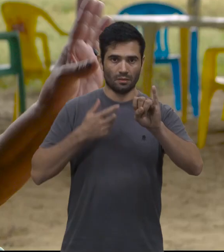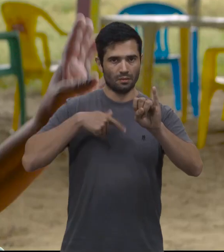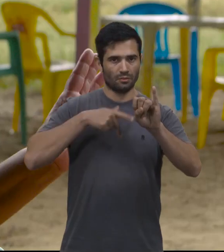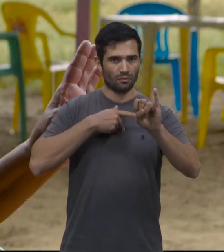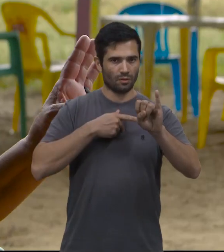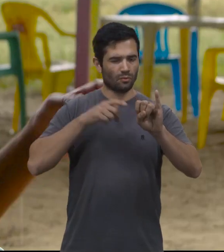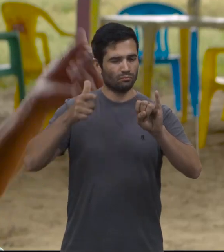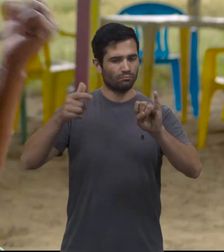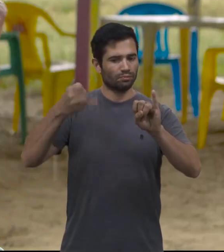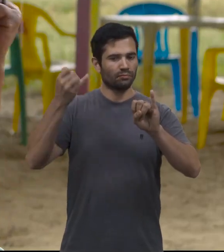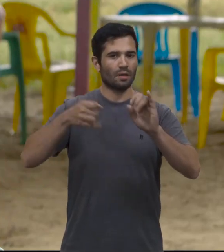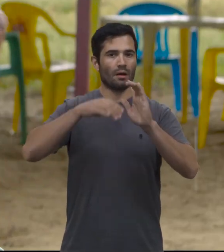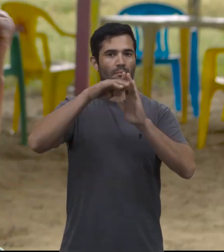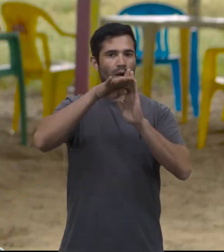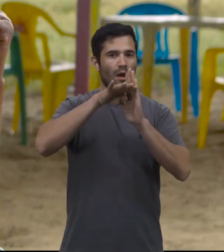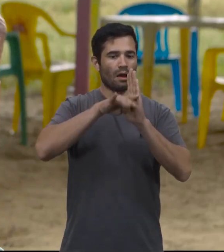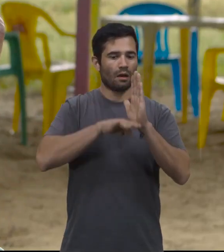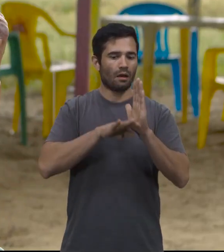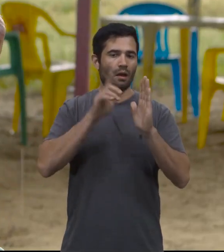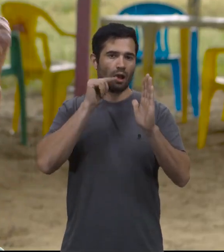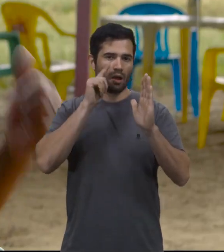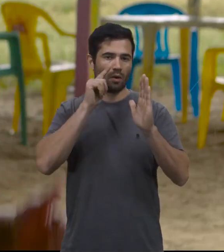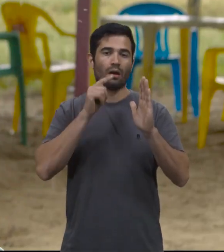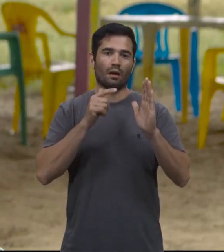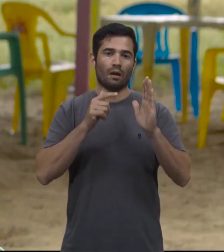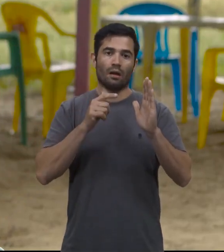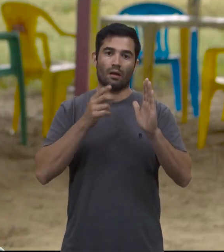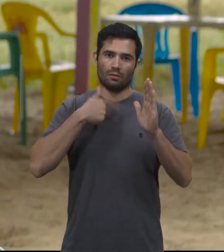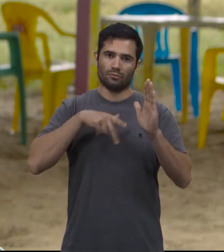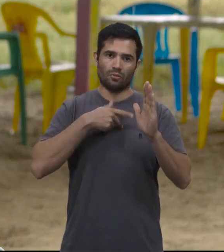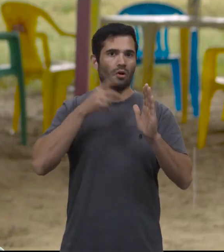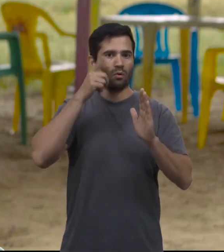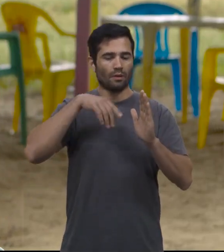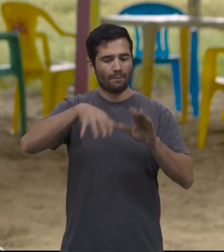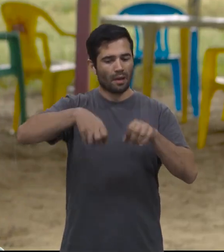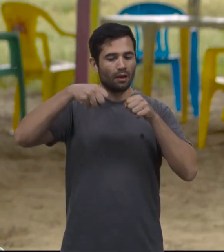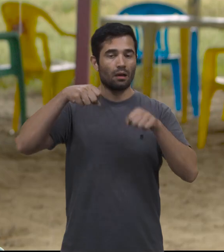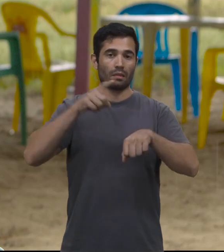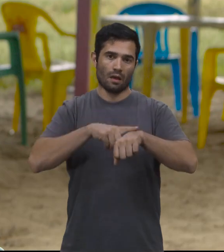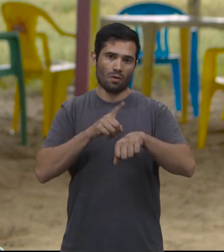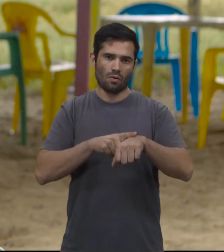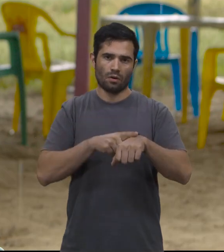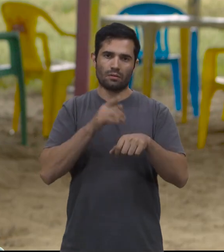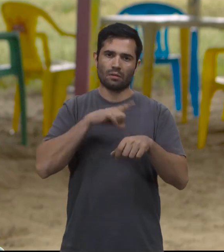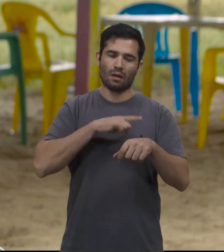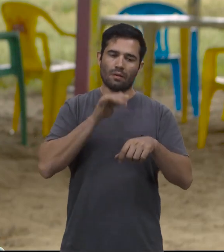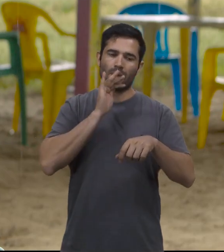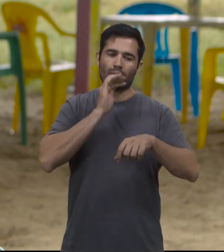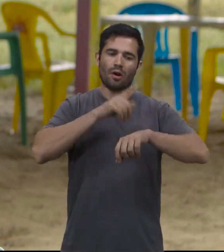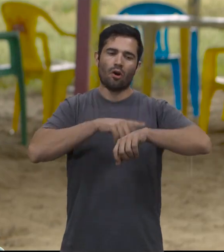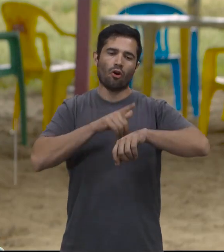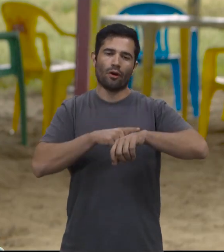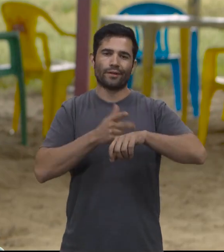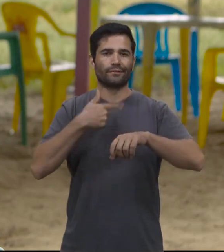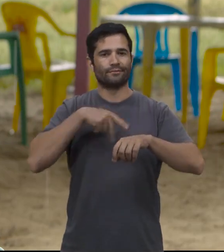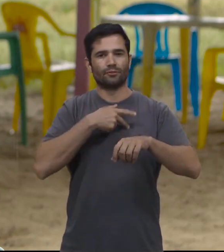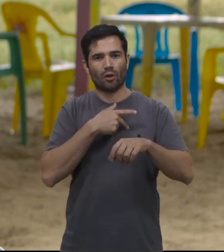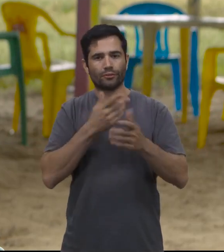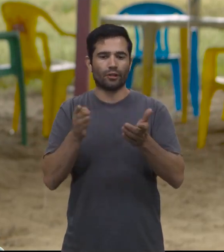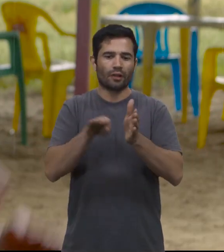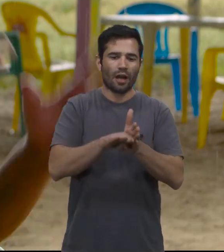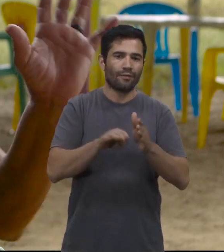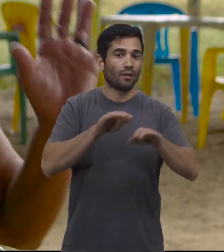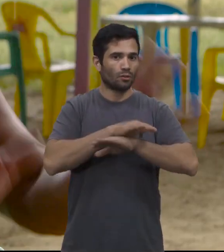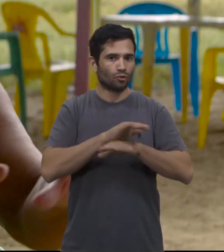Se nós pegar a maré bem sequinha do jeito que está aqui, nós arrancava. E quando chegava o horário de encher, como é,